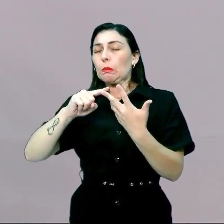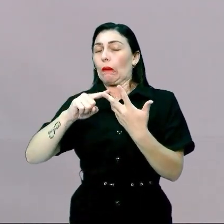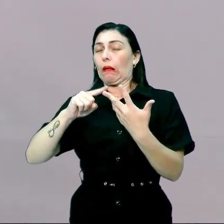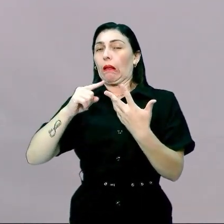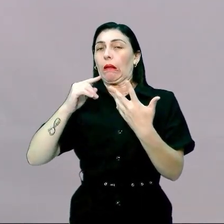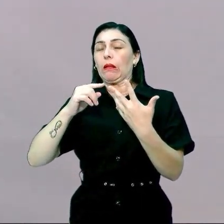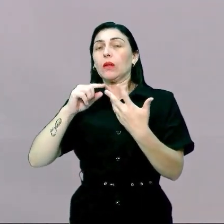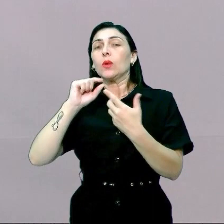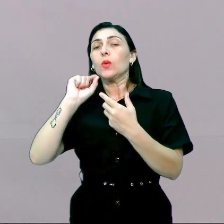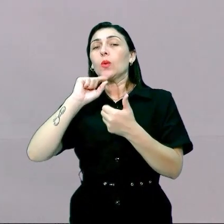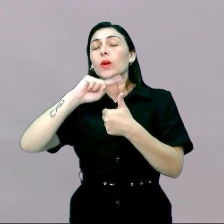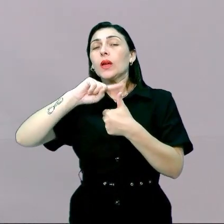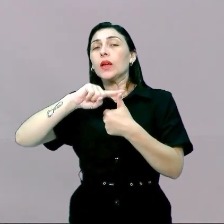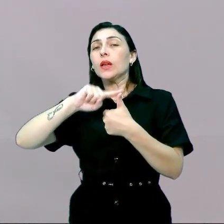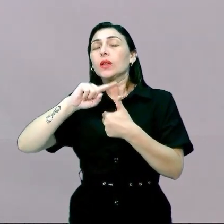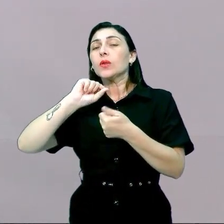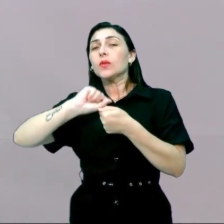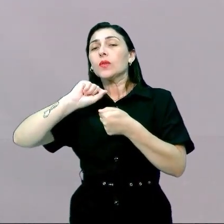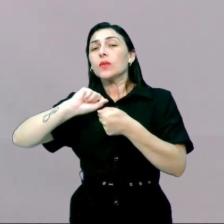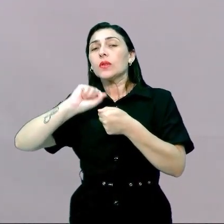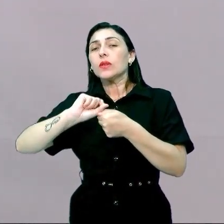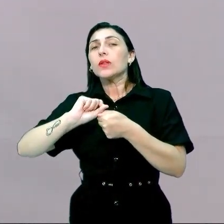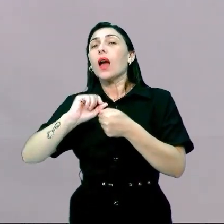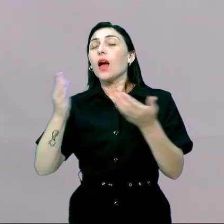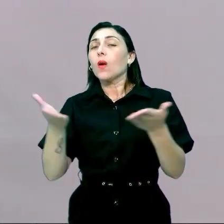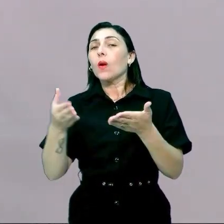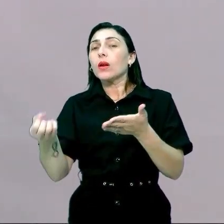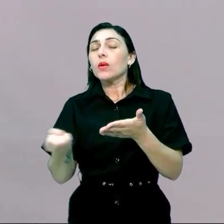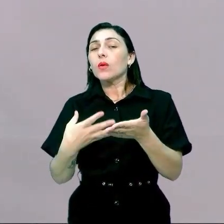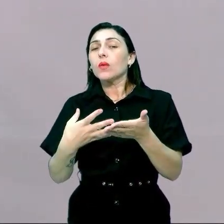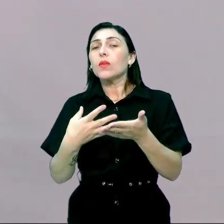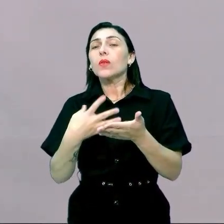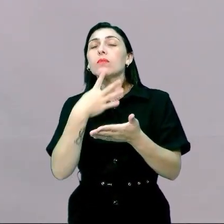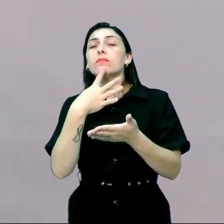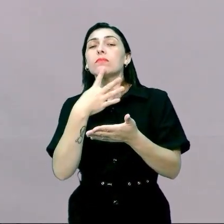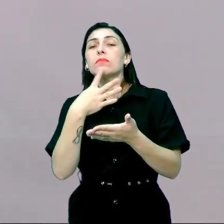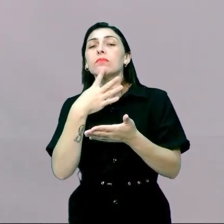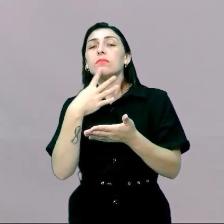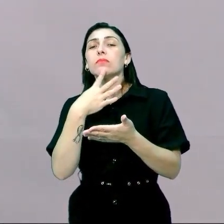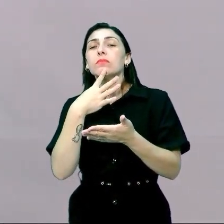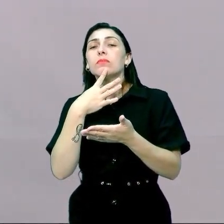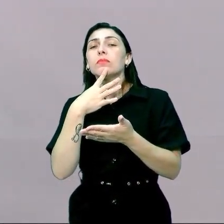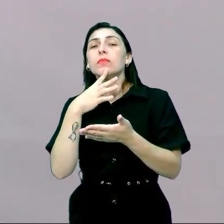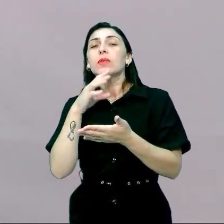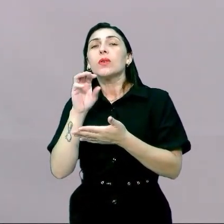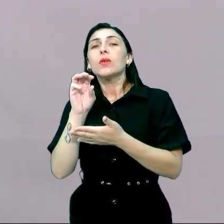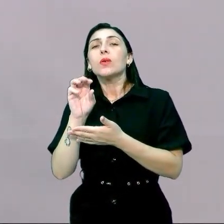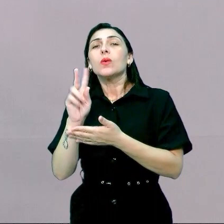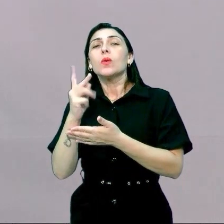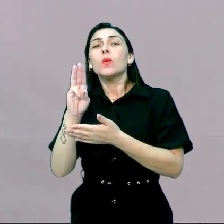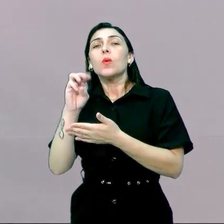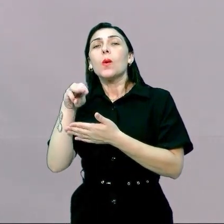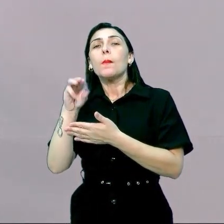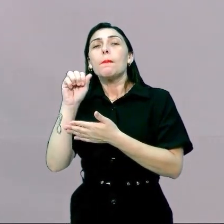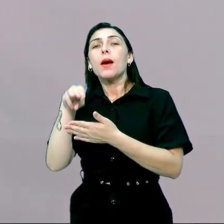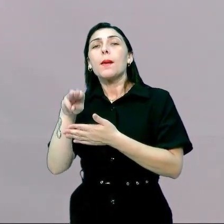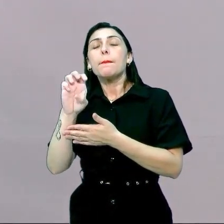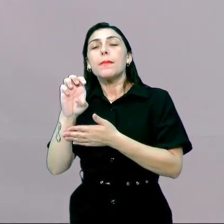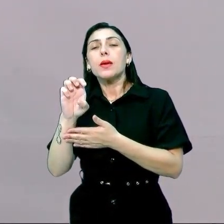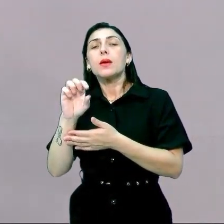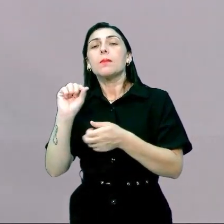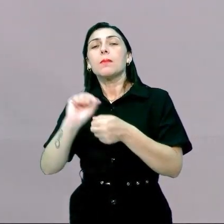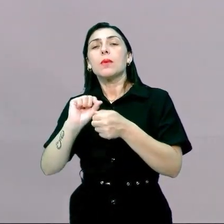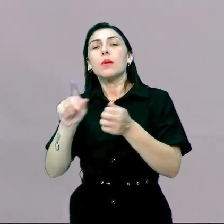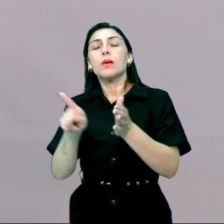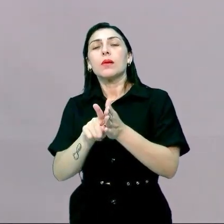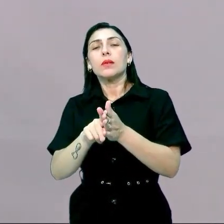amargo e o quinto sabor, que foi, né, recentemente, é conhecido como umami. Tá? Ele é mais